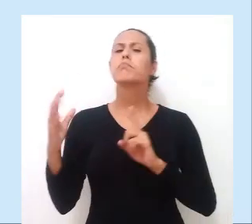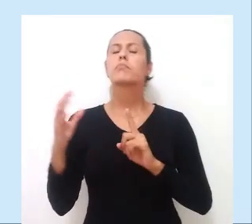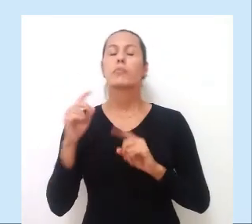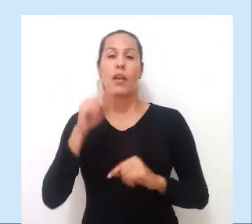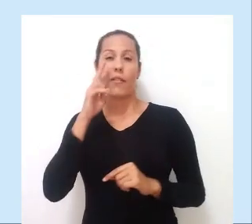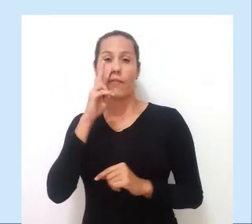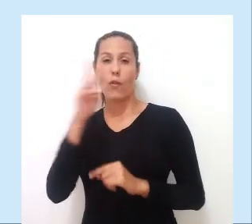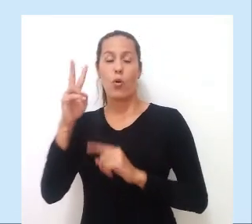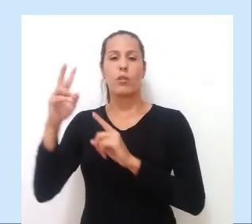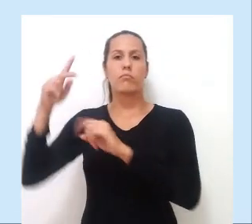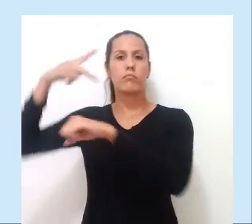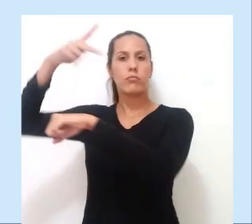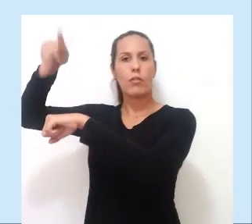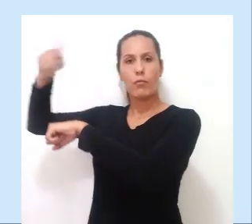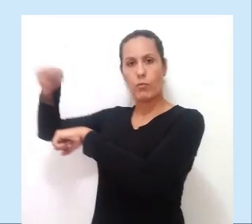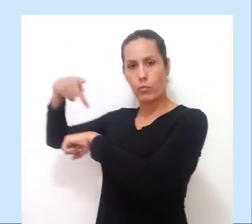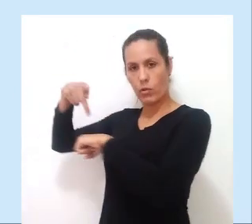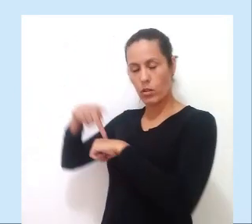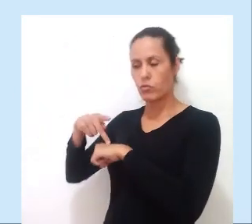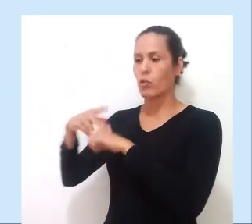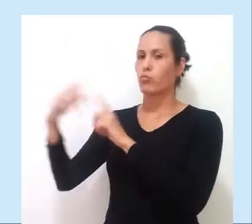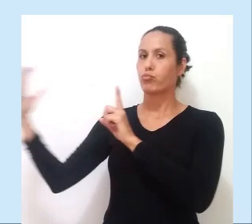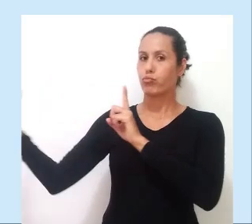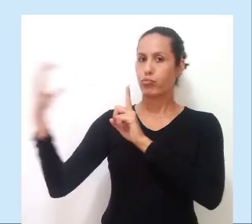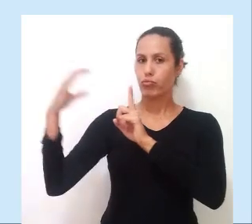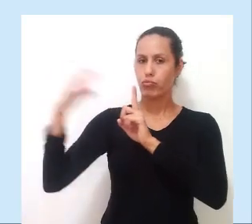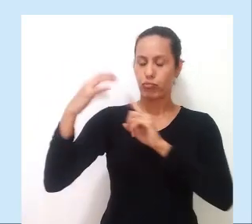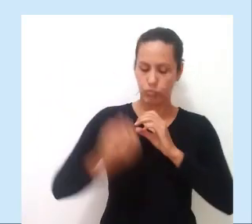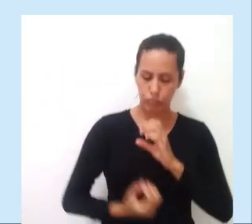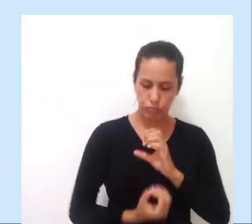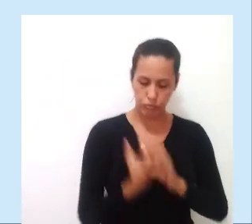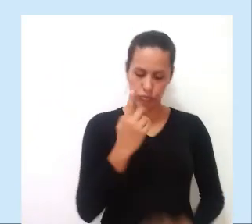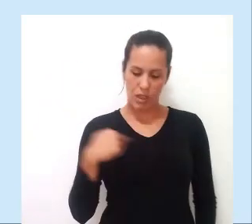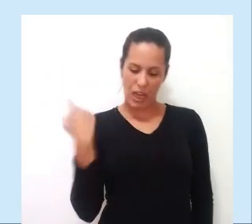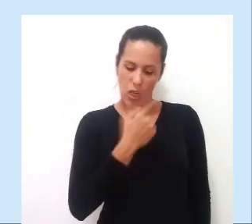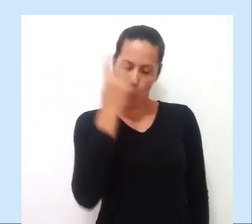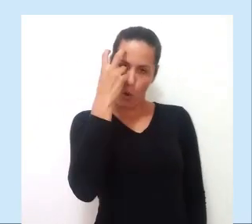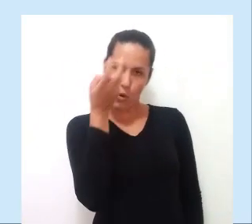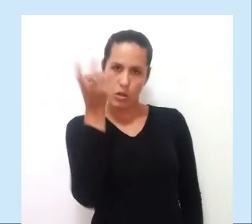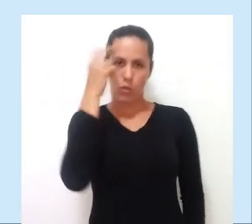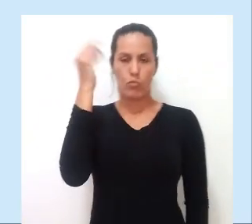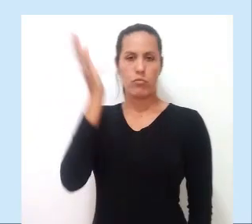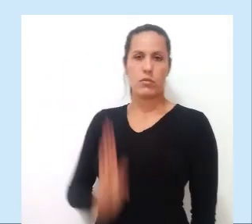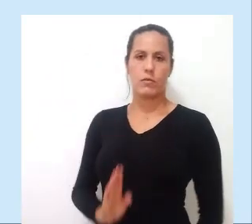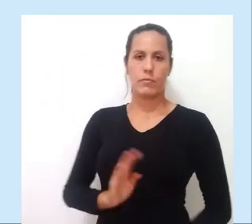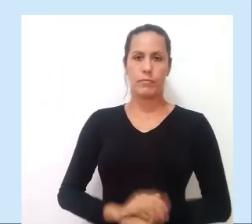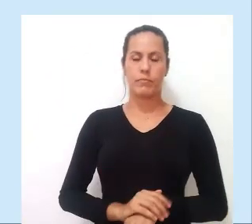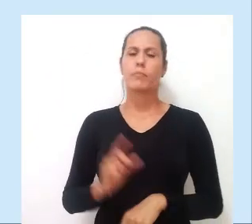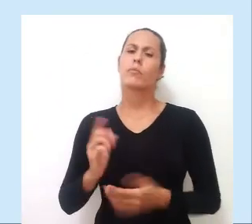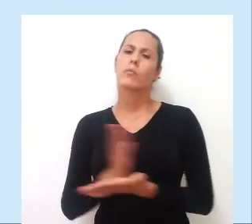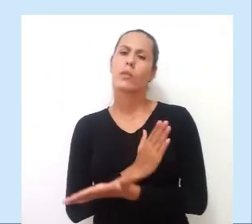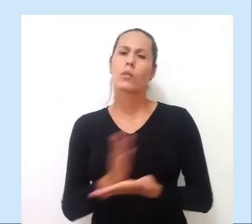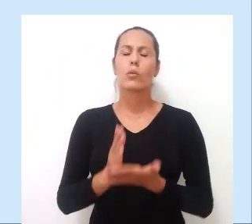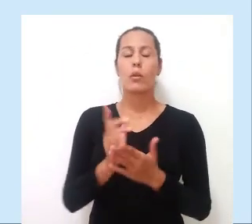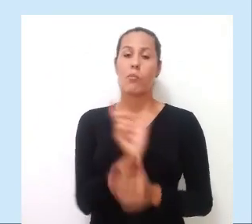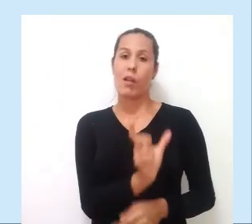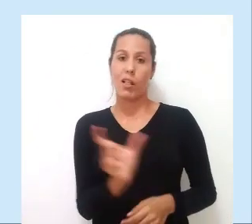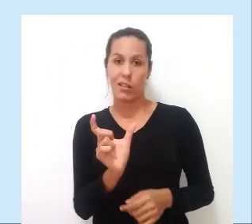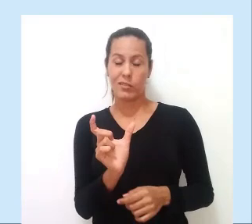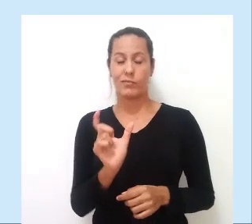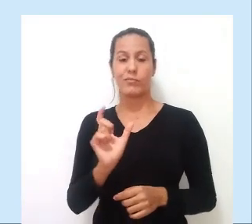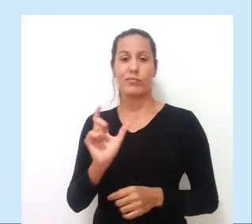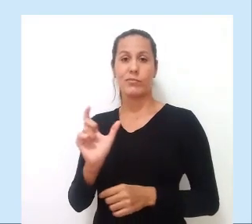forte influência de outros países na formação da nossa cultura. Então, por isso, muitas palavras do inglês acabam